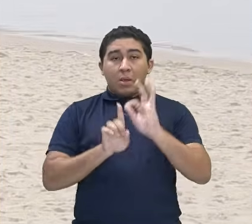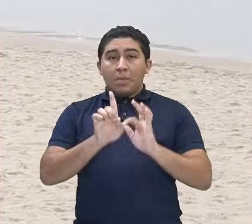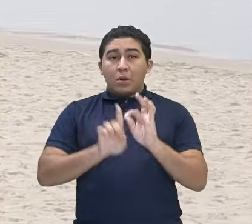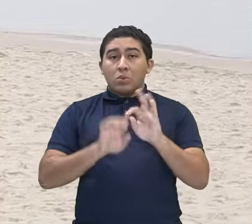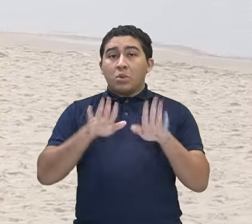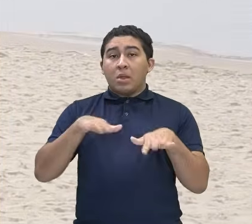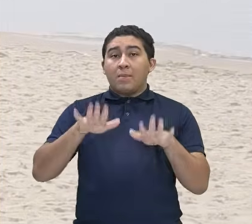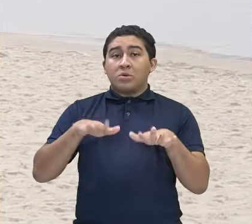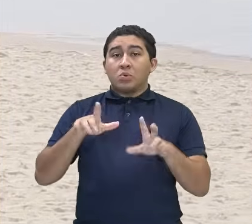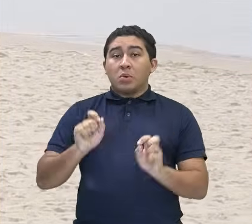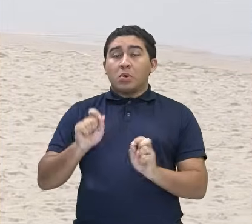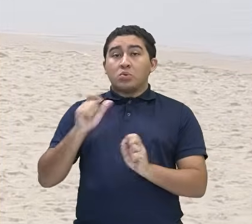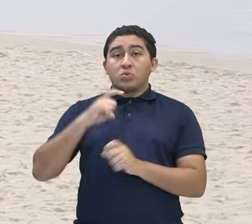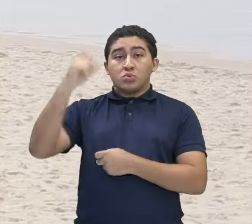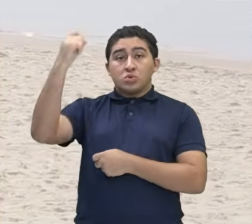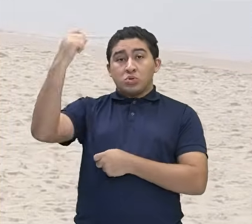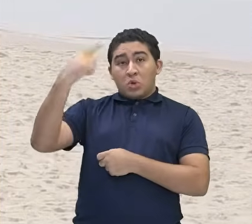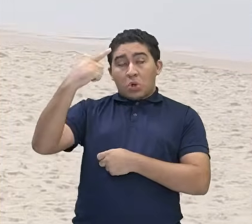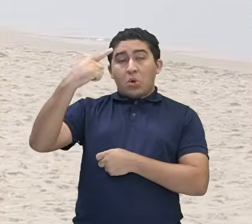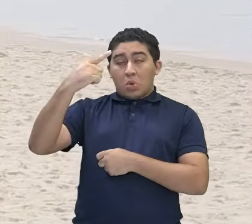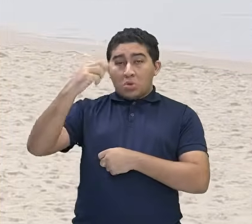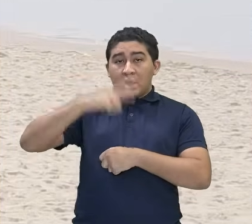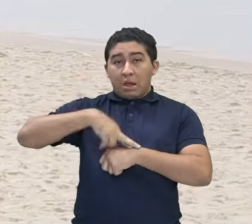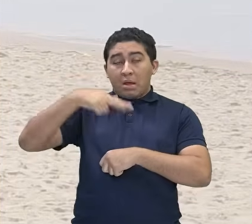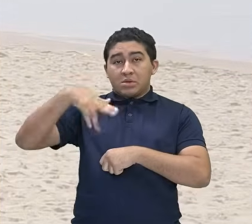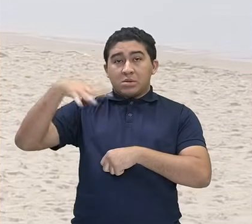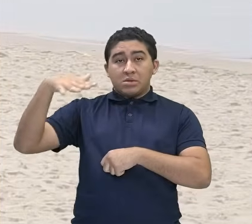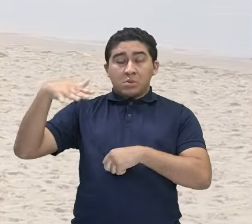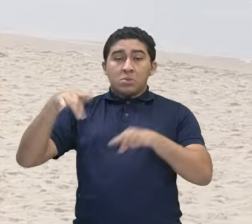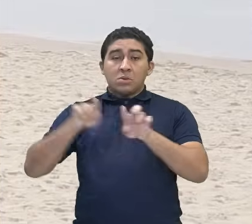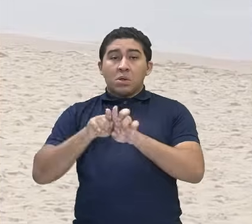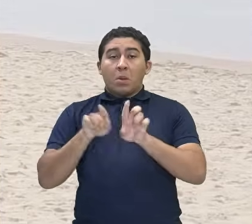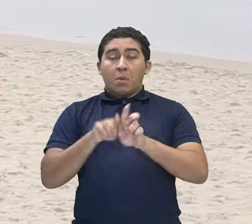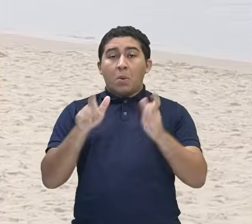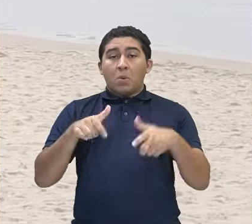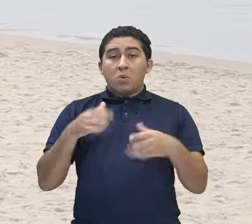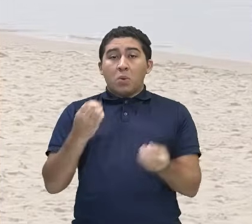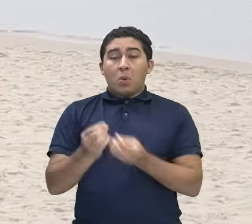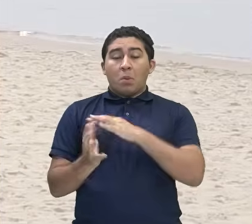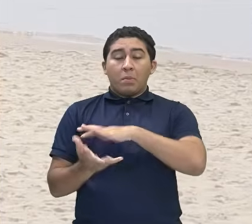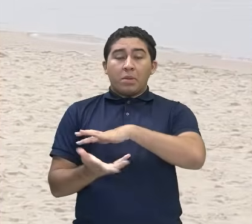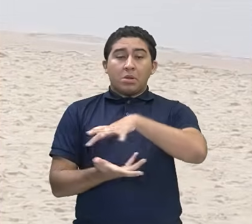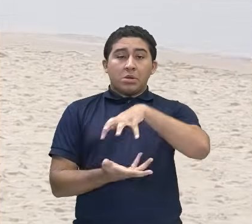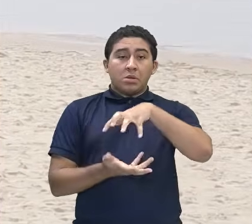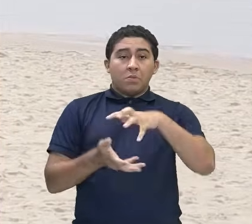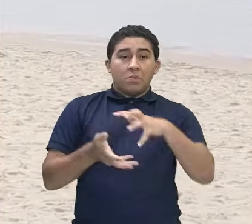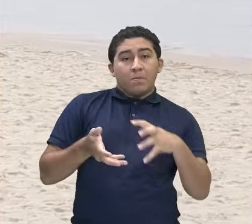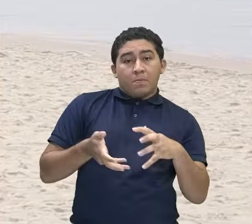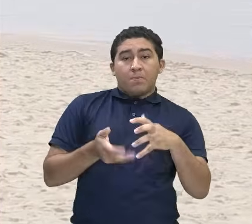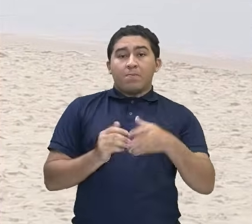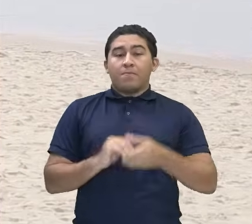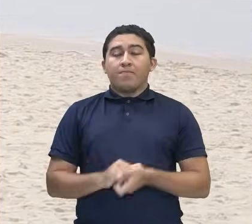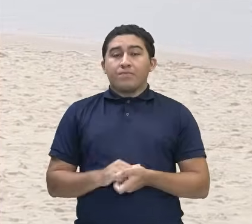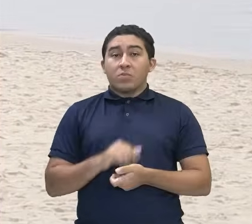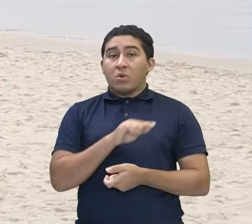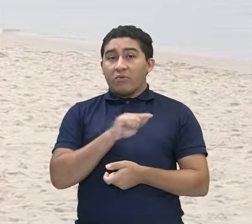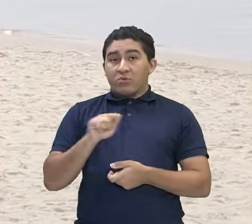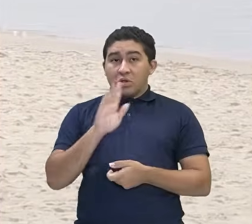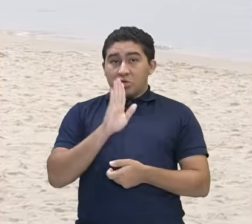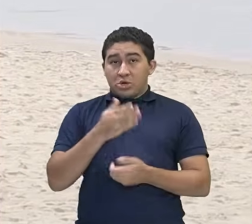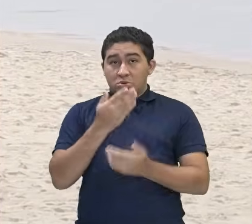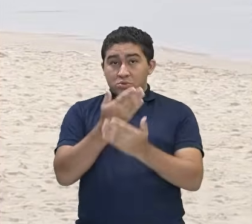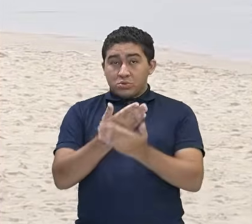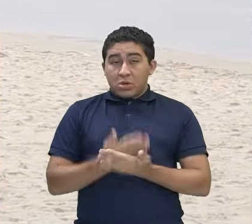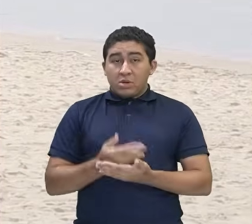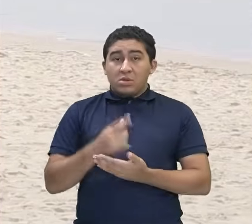Sol, da irradiação, da inclinação do nosso planeta. Vocês já estudaram que